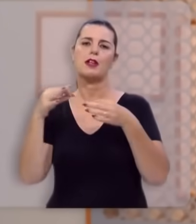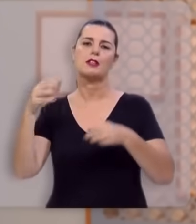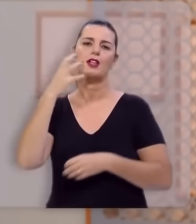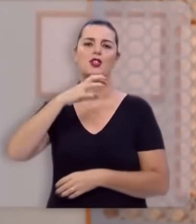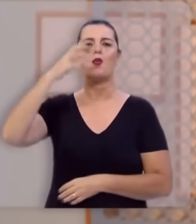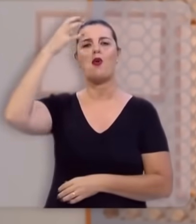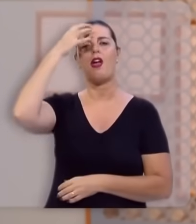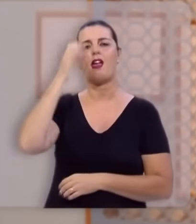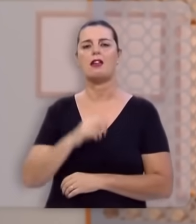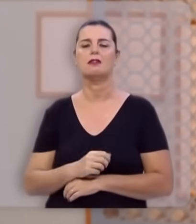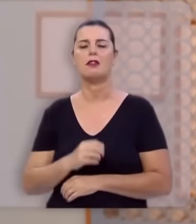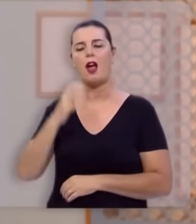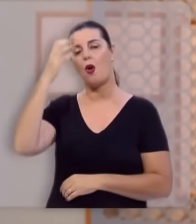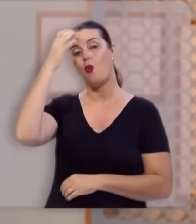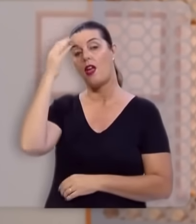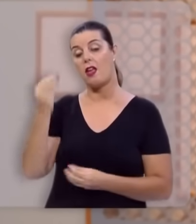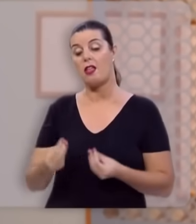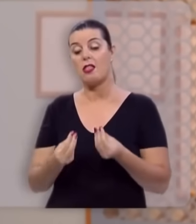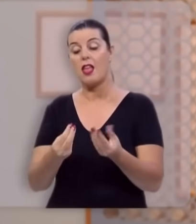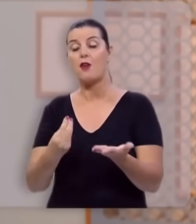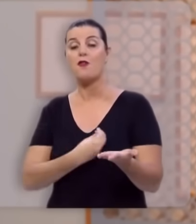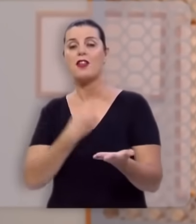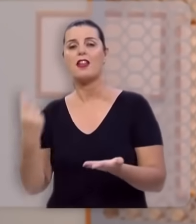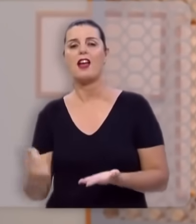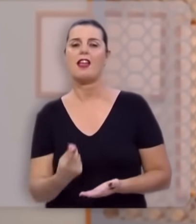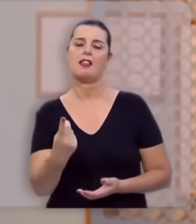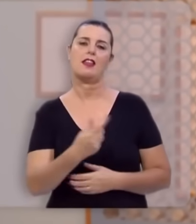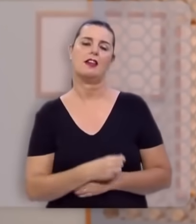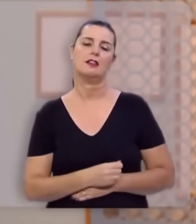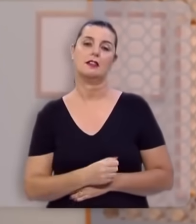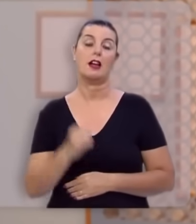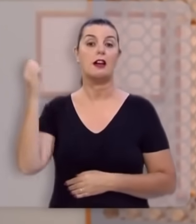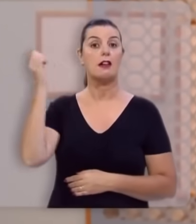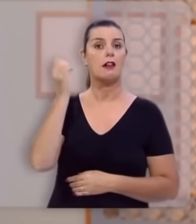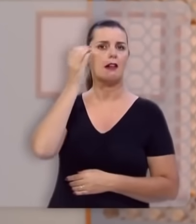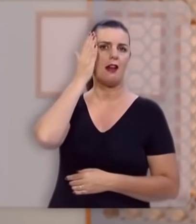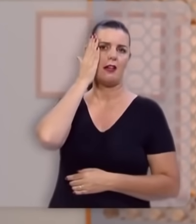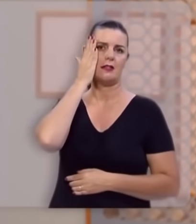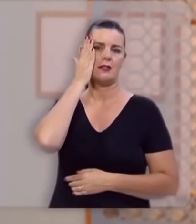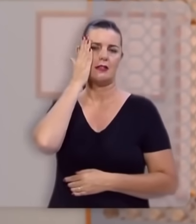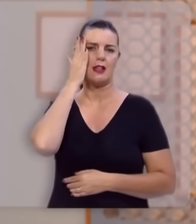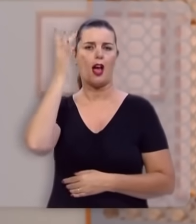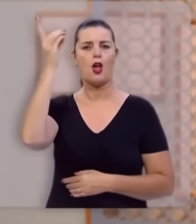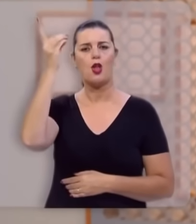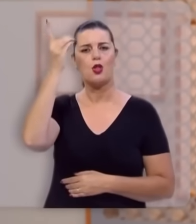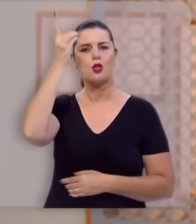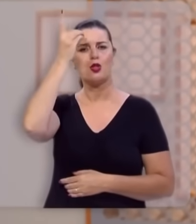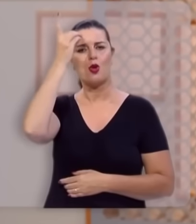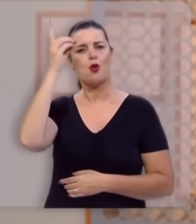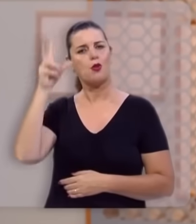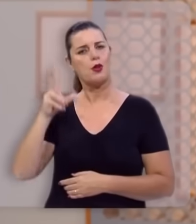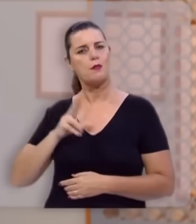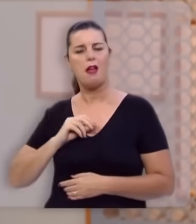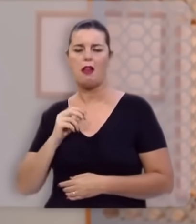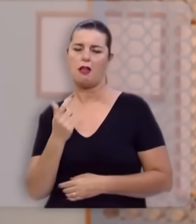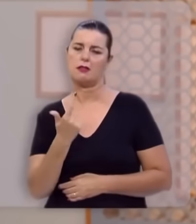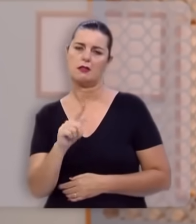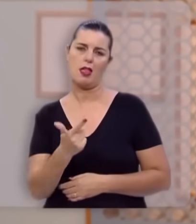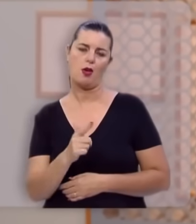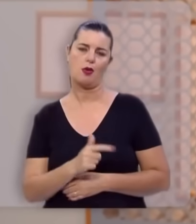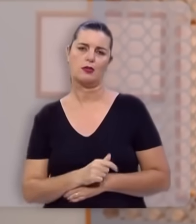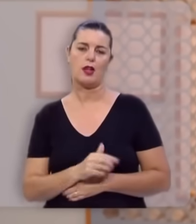O presente é a vida eterna. A graça é o dom imerecido e a fé